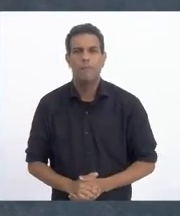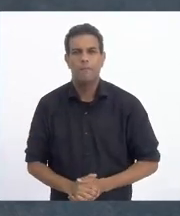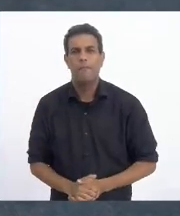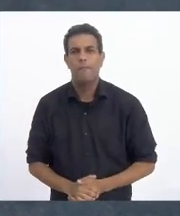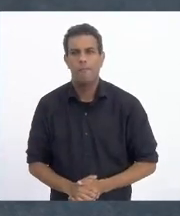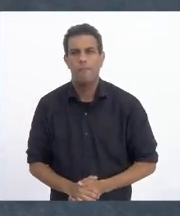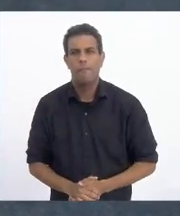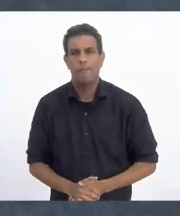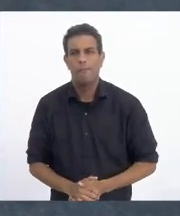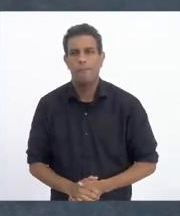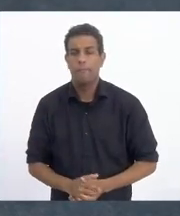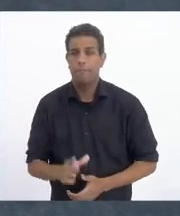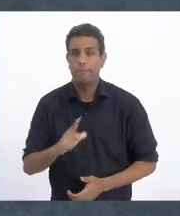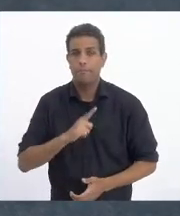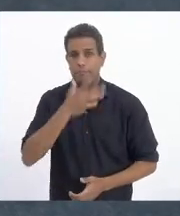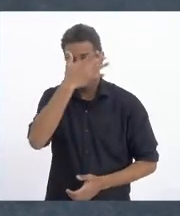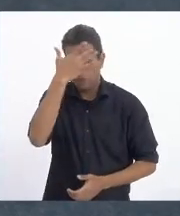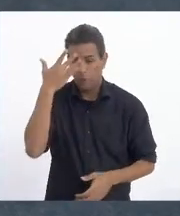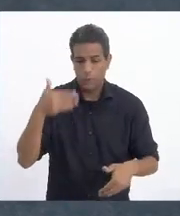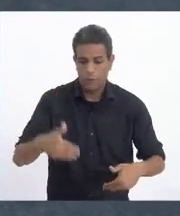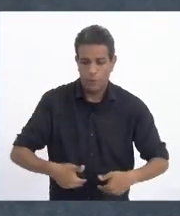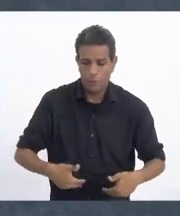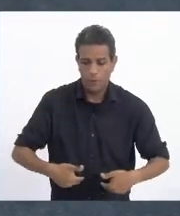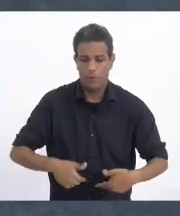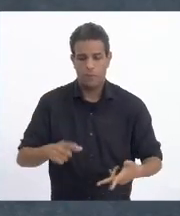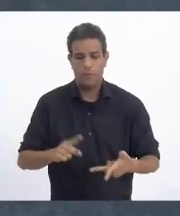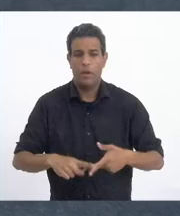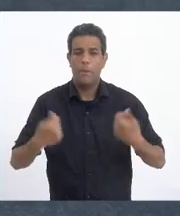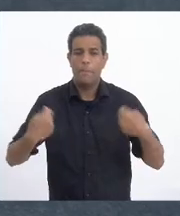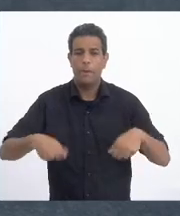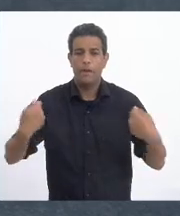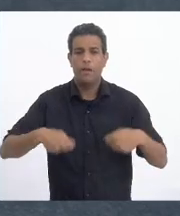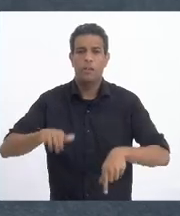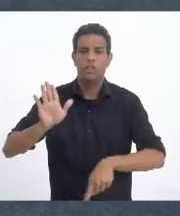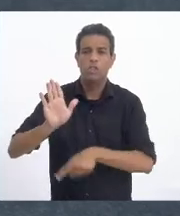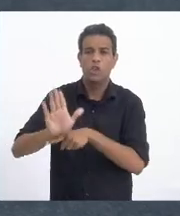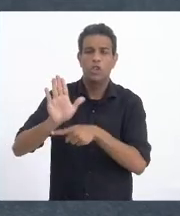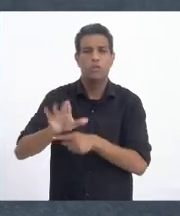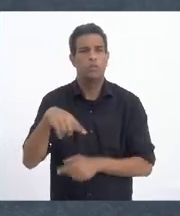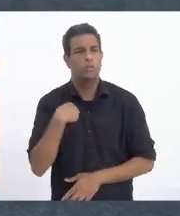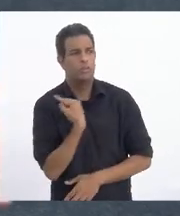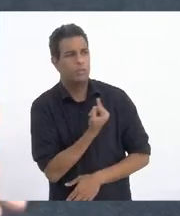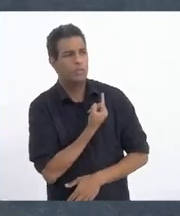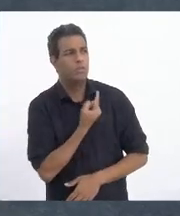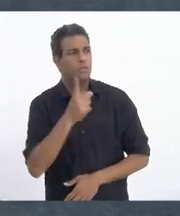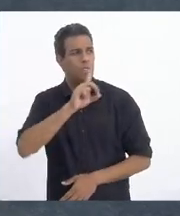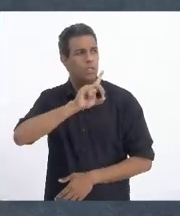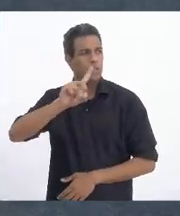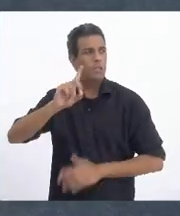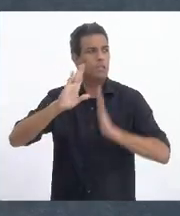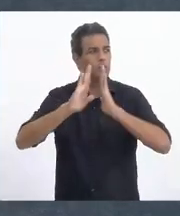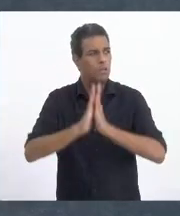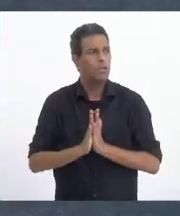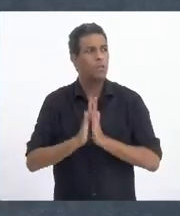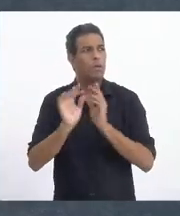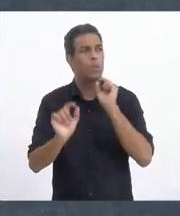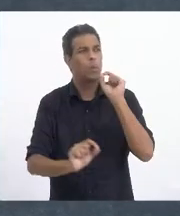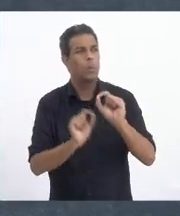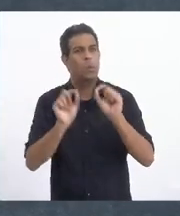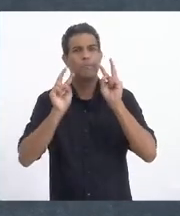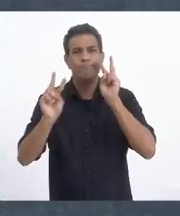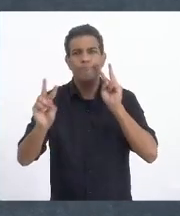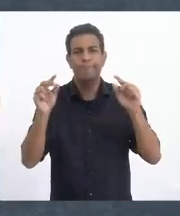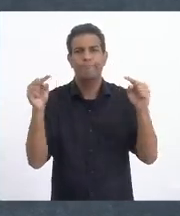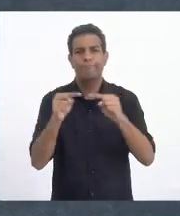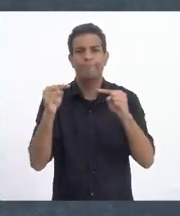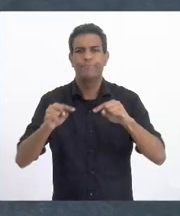tem gente passando fome, tem gente passando necessidade. Nós, graças a Deus, no Grupo Nata das Praças, implementamos